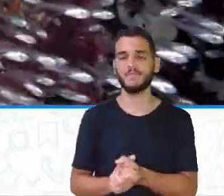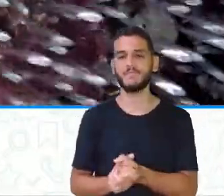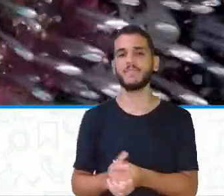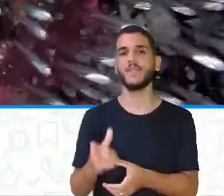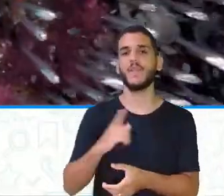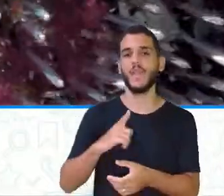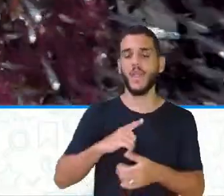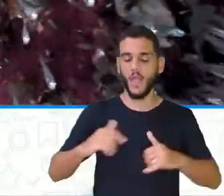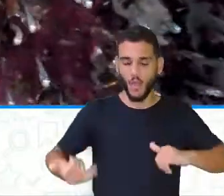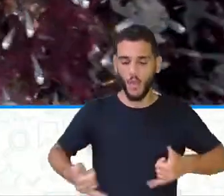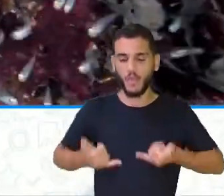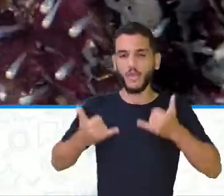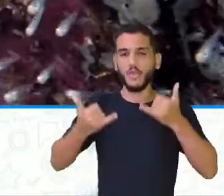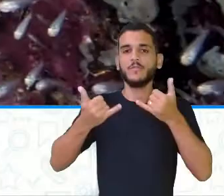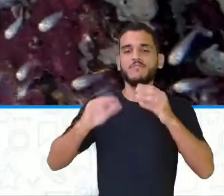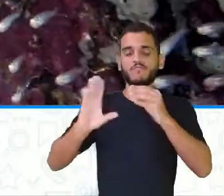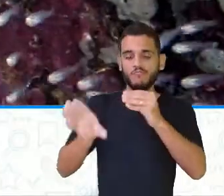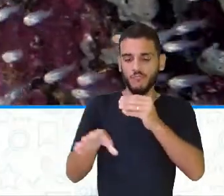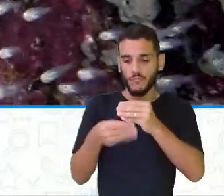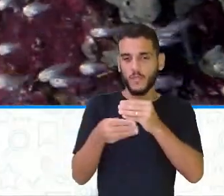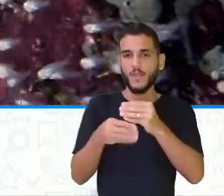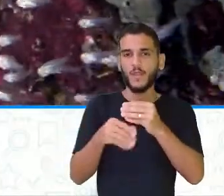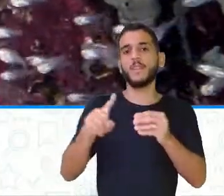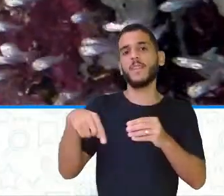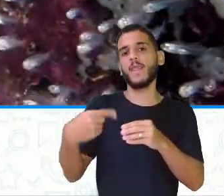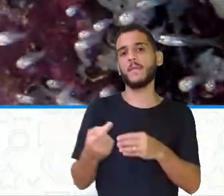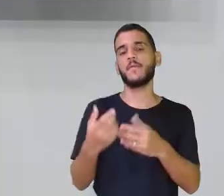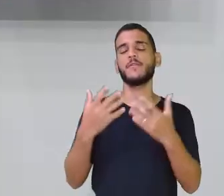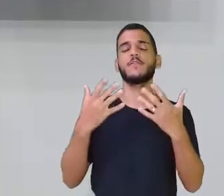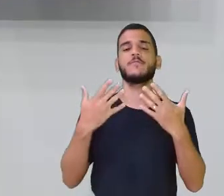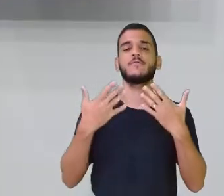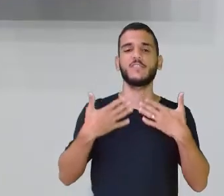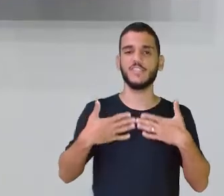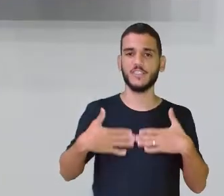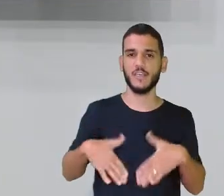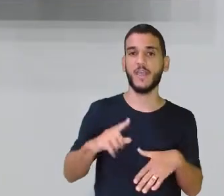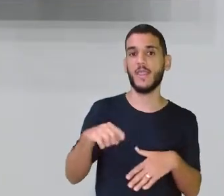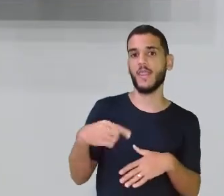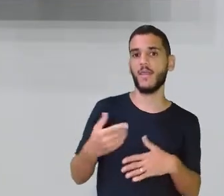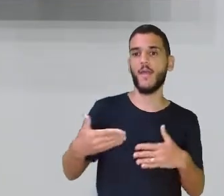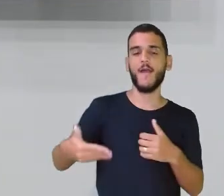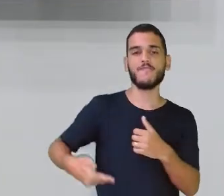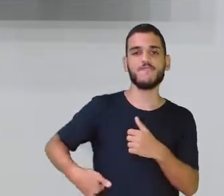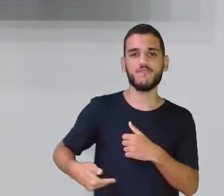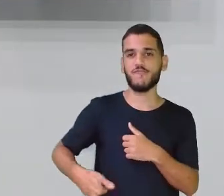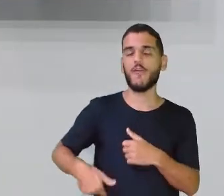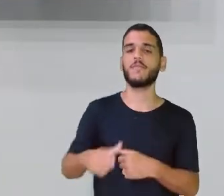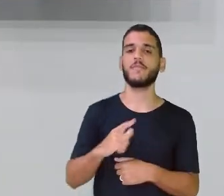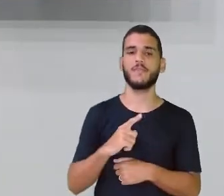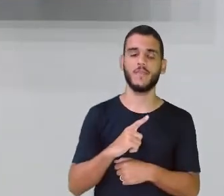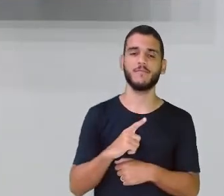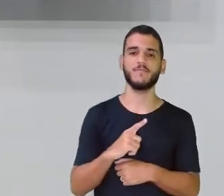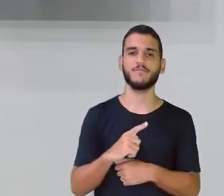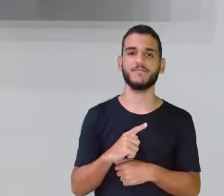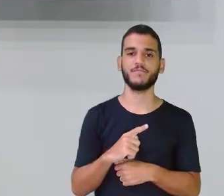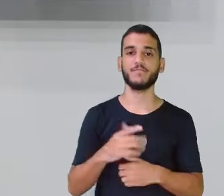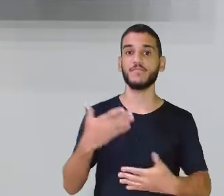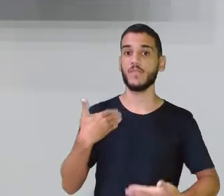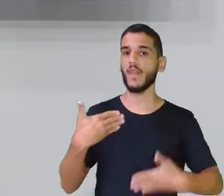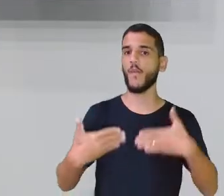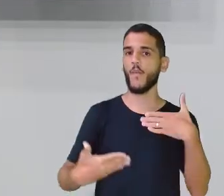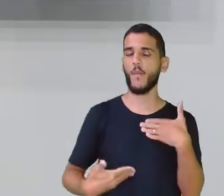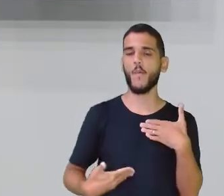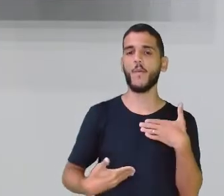as energias, tem um período de descanso e depois a fome bate, porque é o corpo dizendo para ele que ele precisa se alimentar para ter